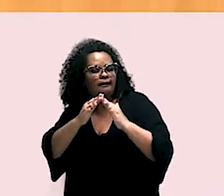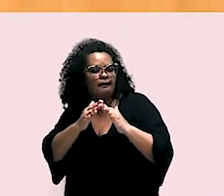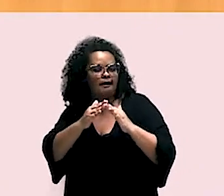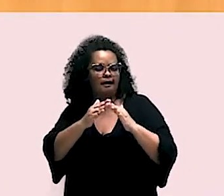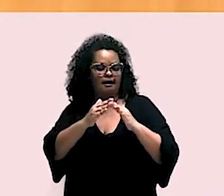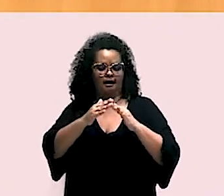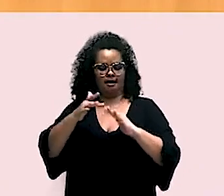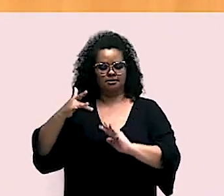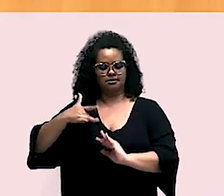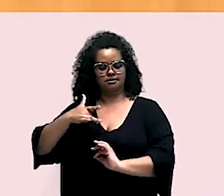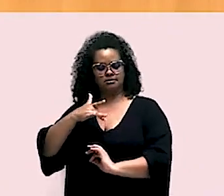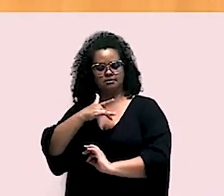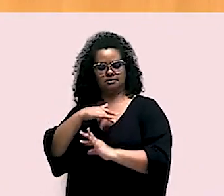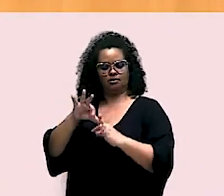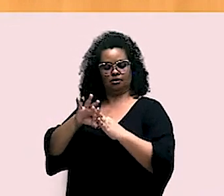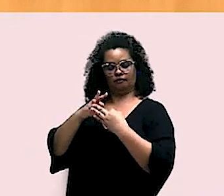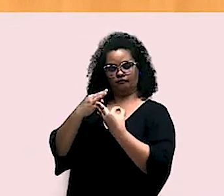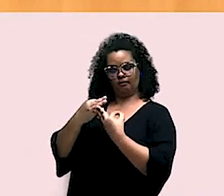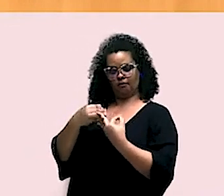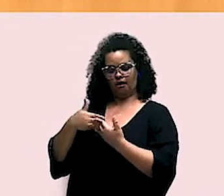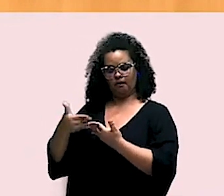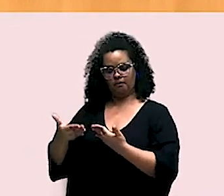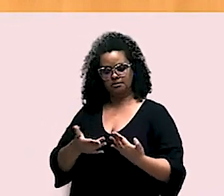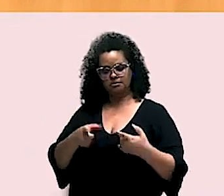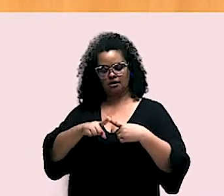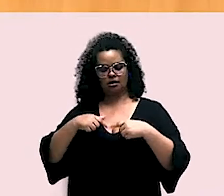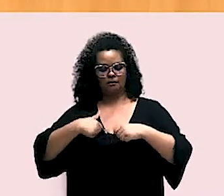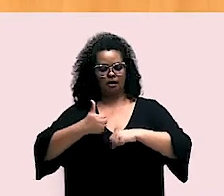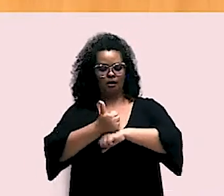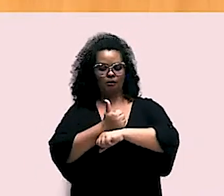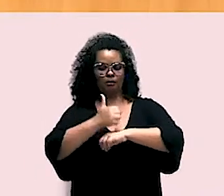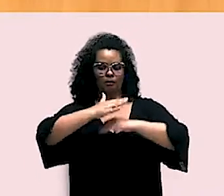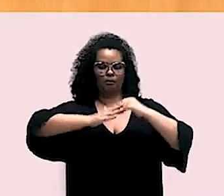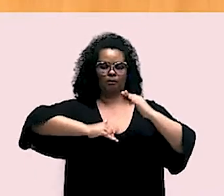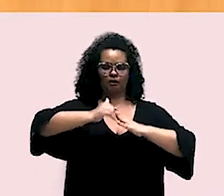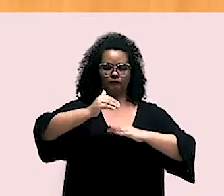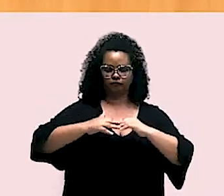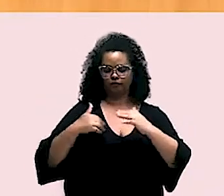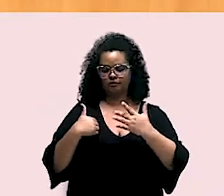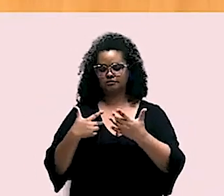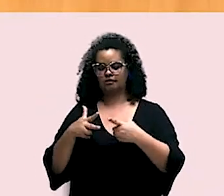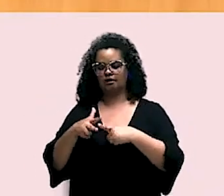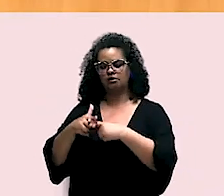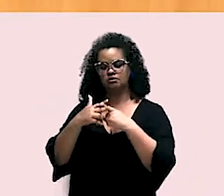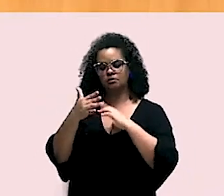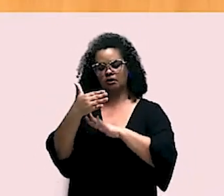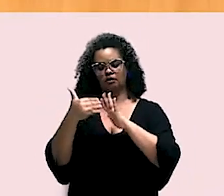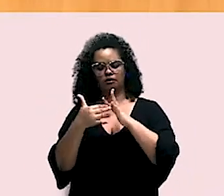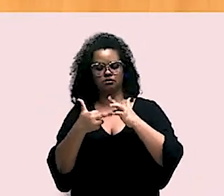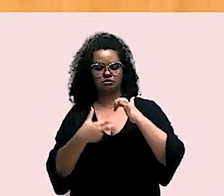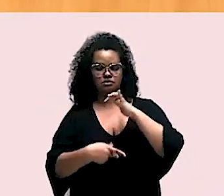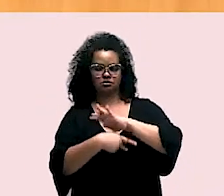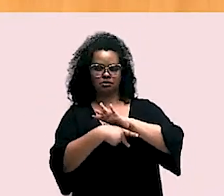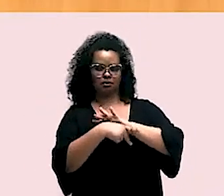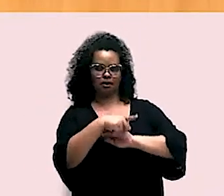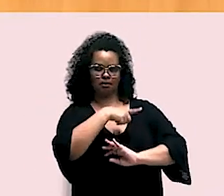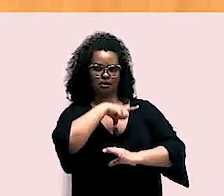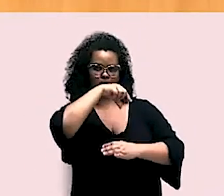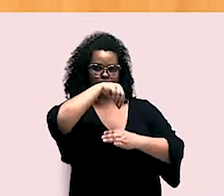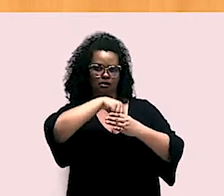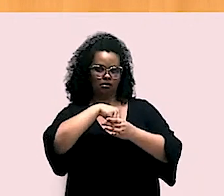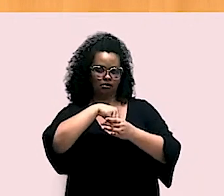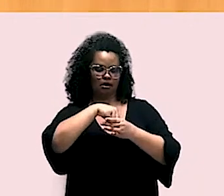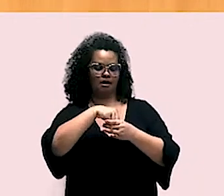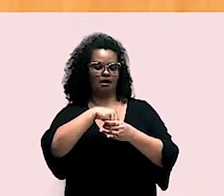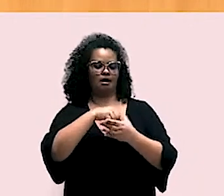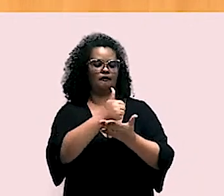física, a presença e as condições de funcionamento dos equipamentos instrumentais e insumos relacionados ao tratamento das